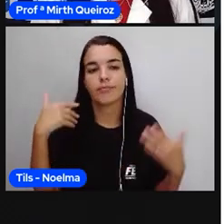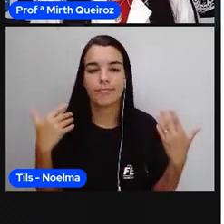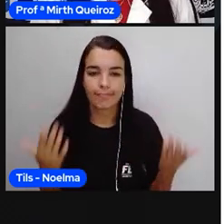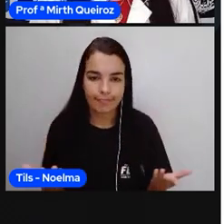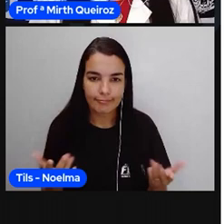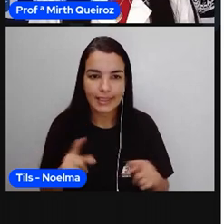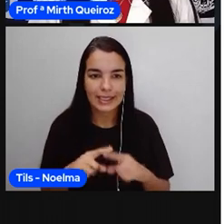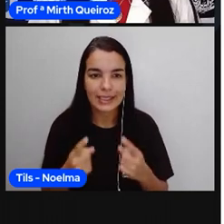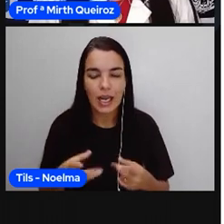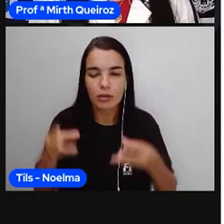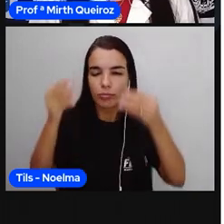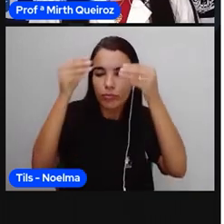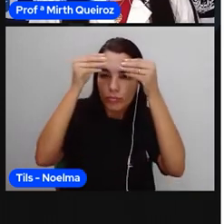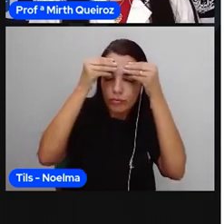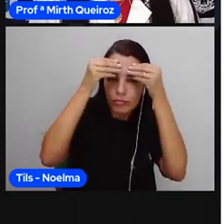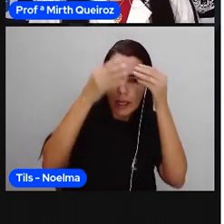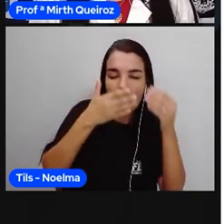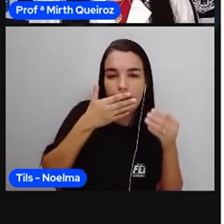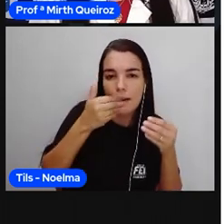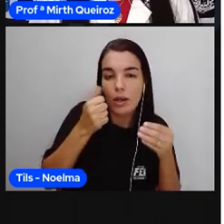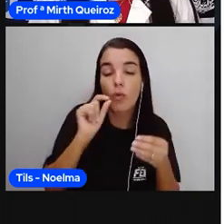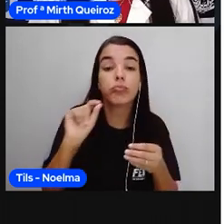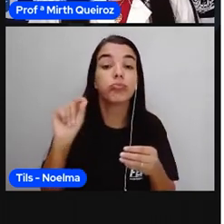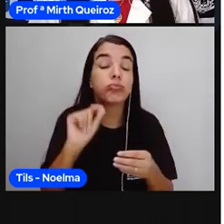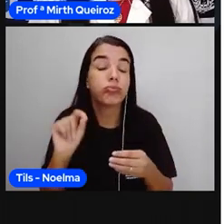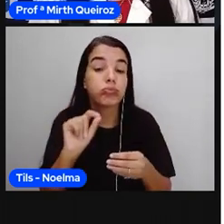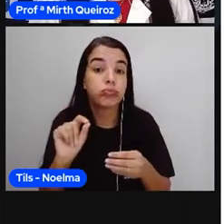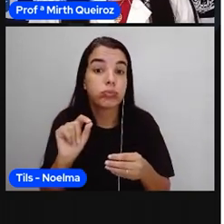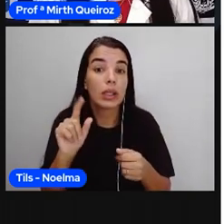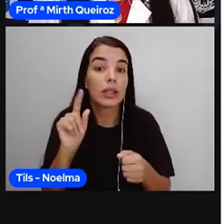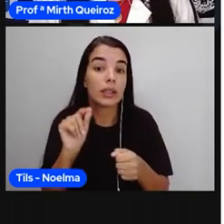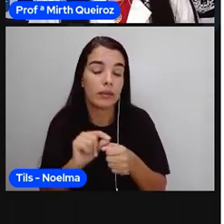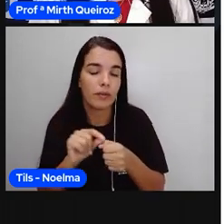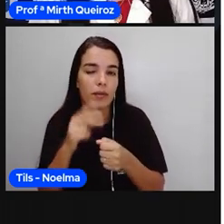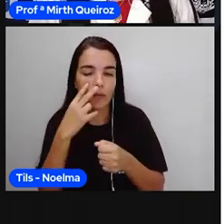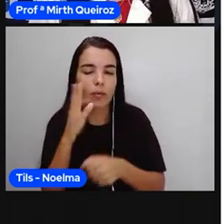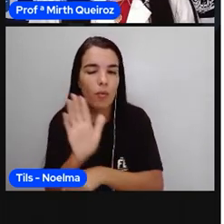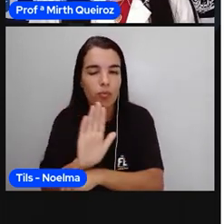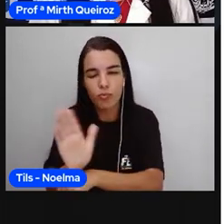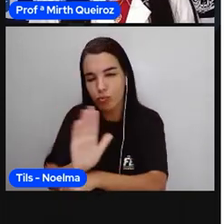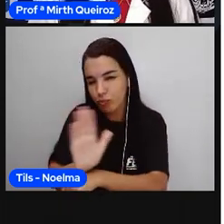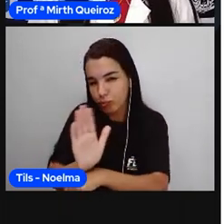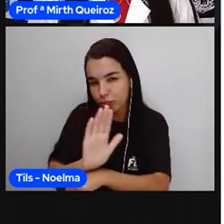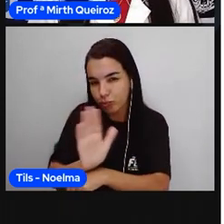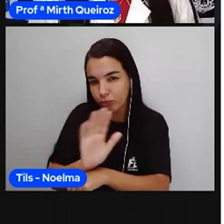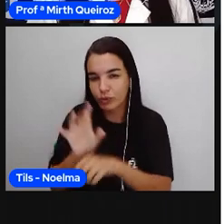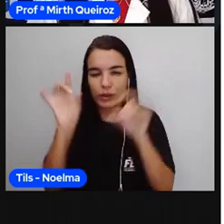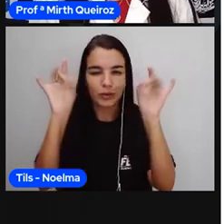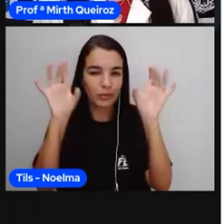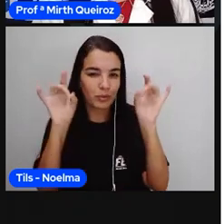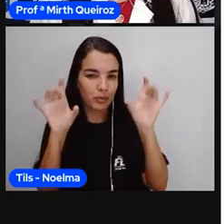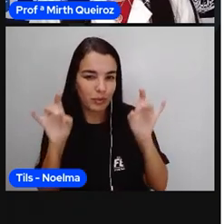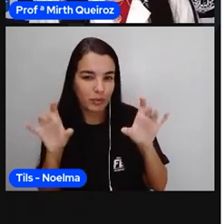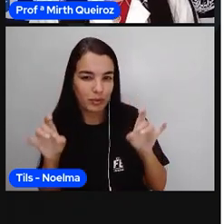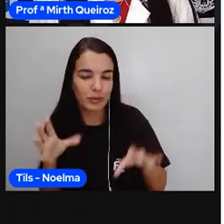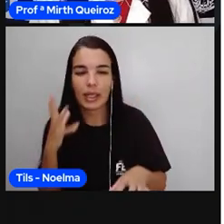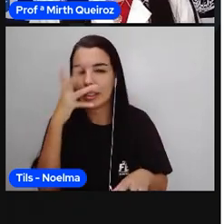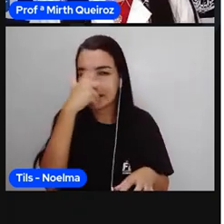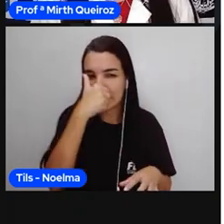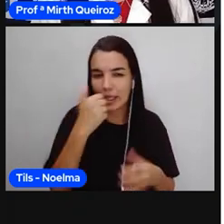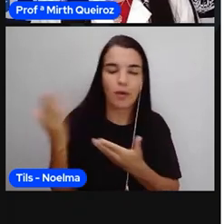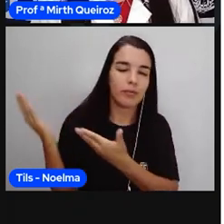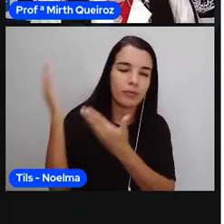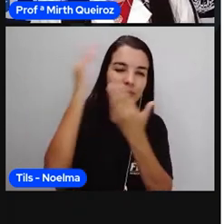para a gente entender melhor o que seria isso, a Pró trouxe para vocês aqui um vídeo.